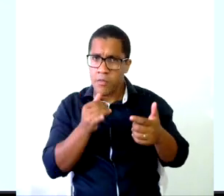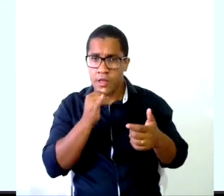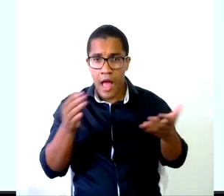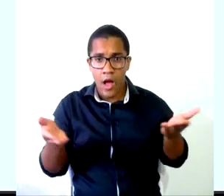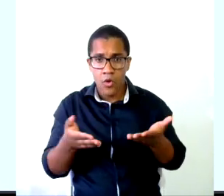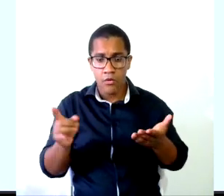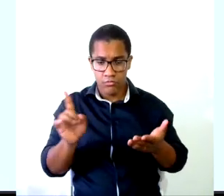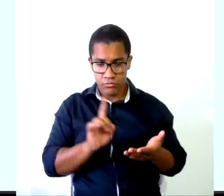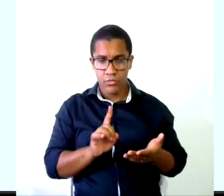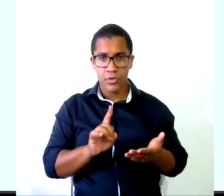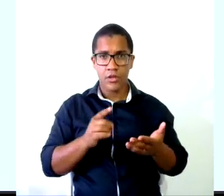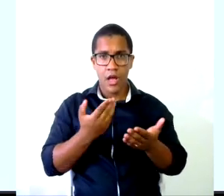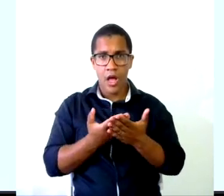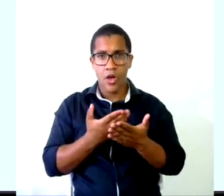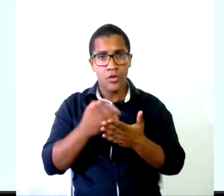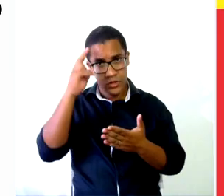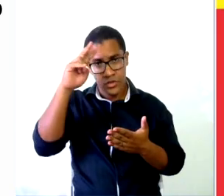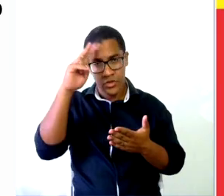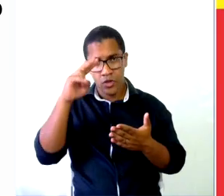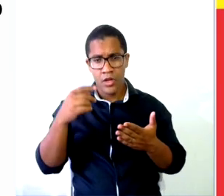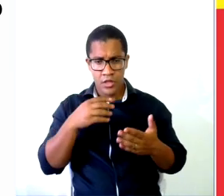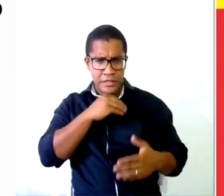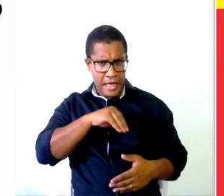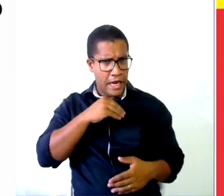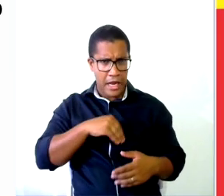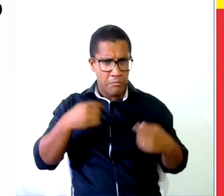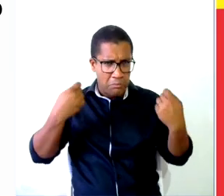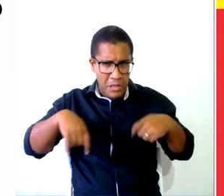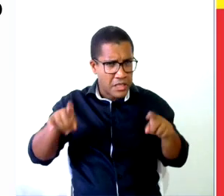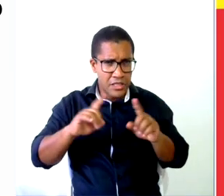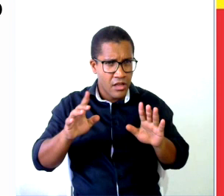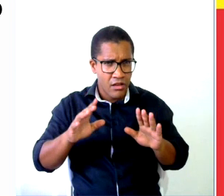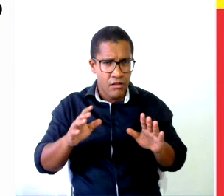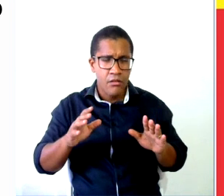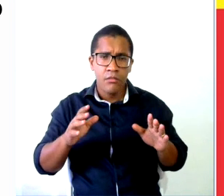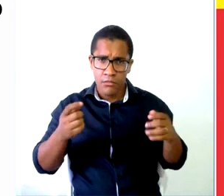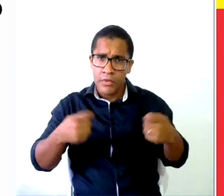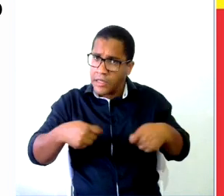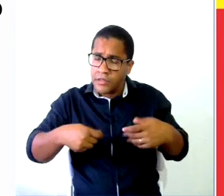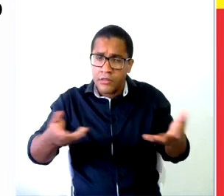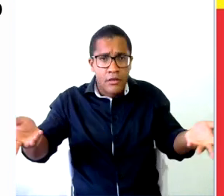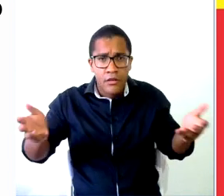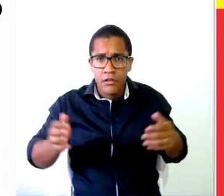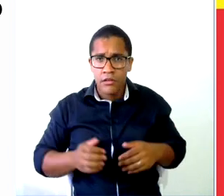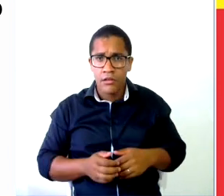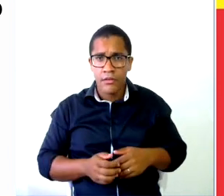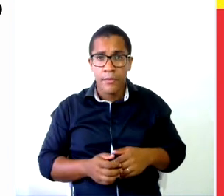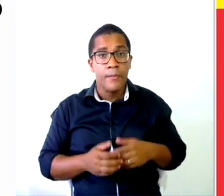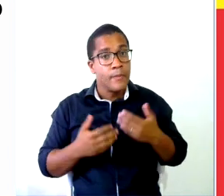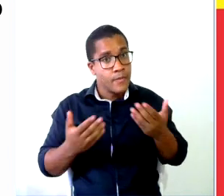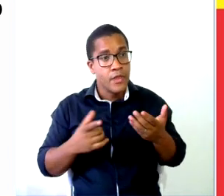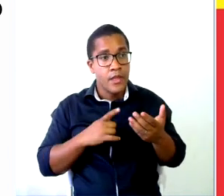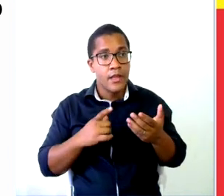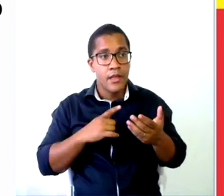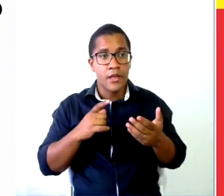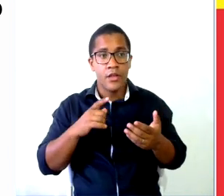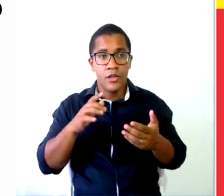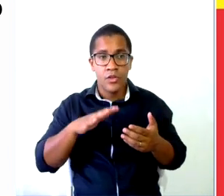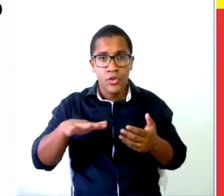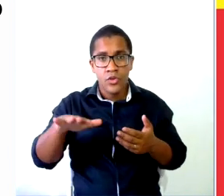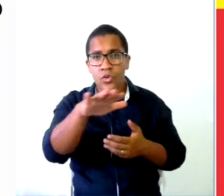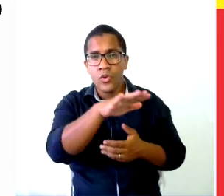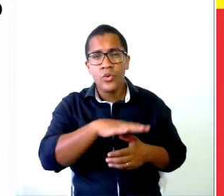que eu não mereço, né, um salário? Então esta crítica, cabe destacar,